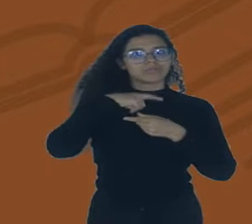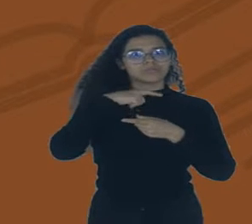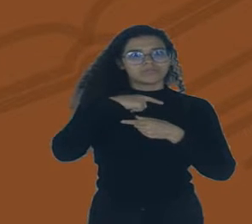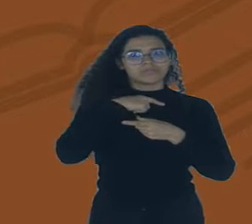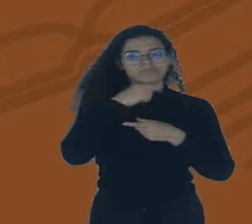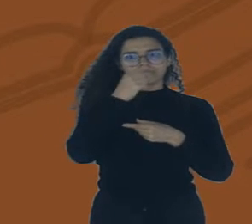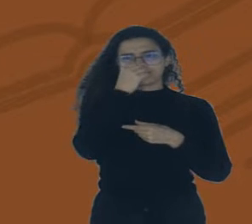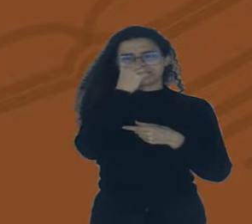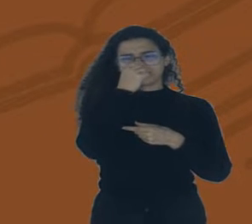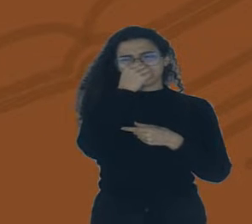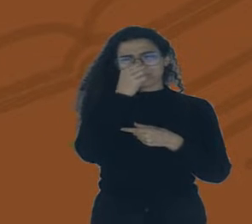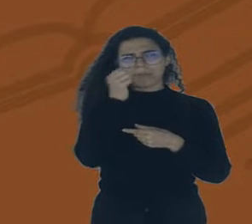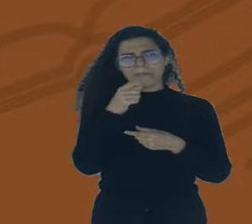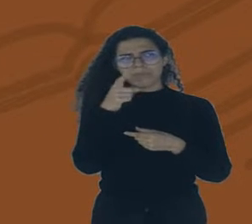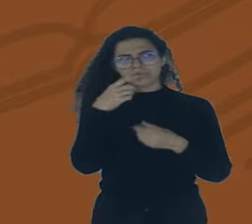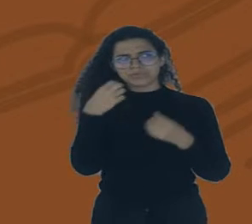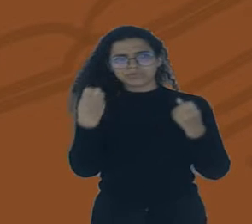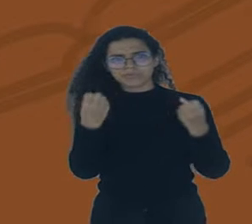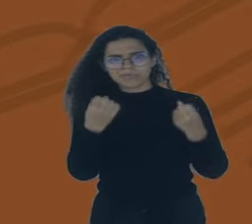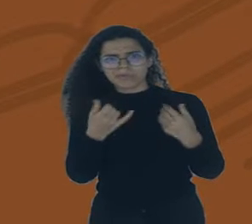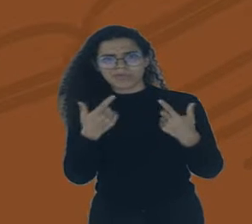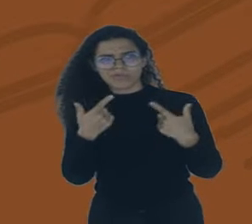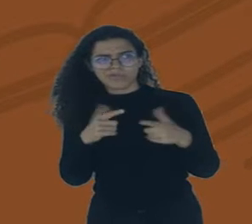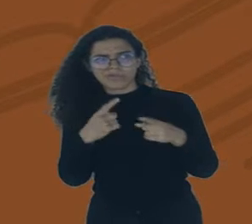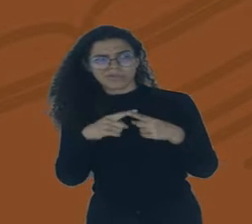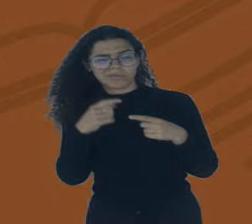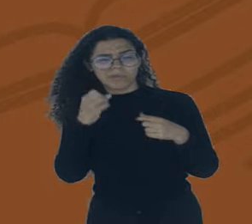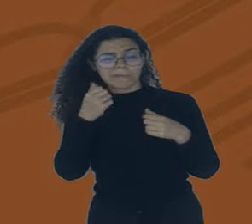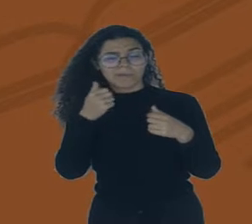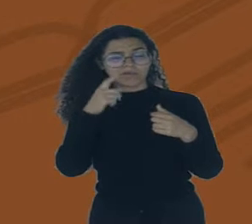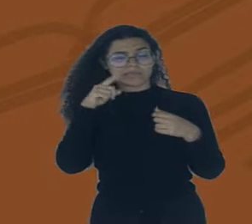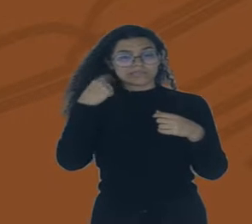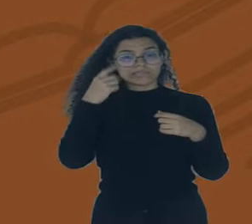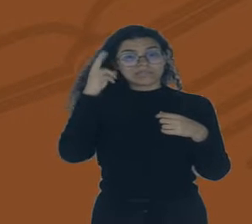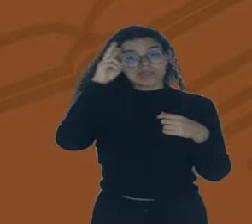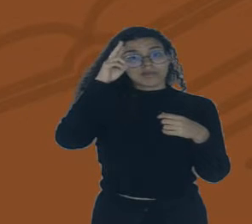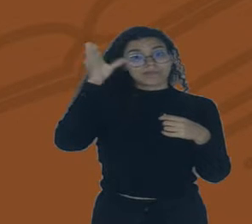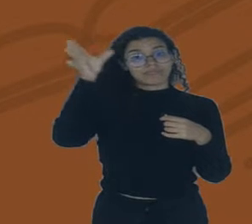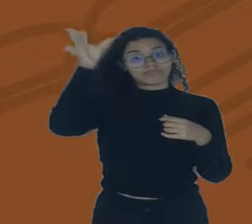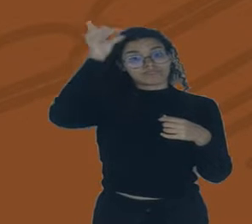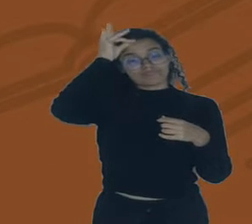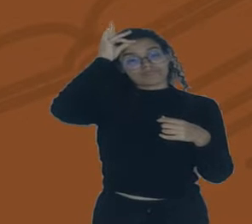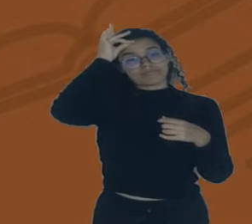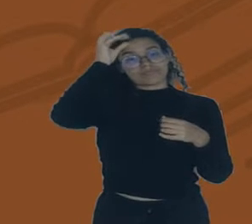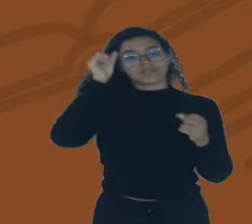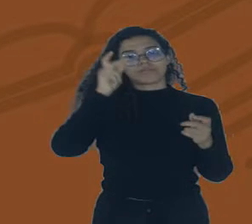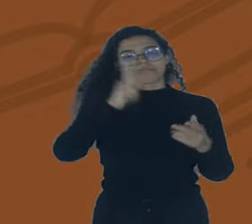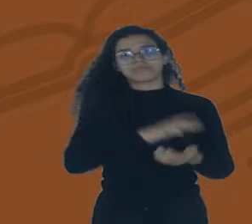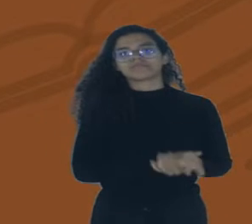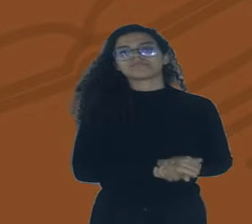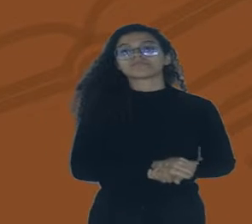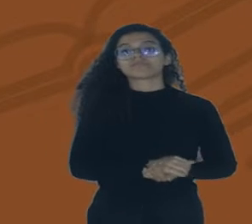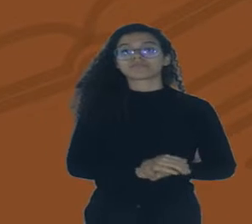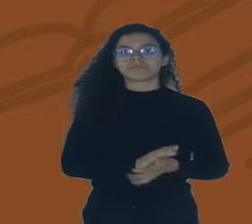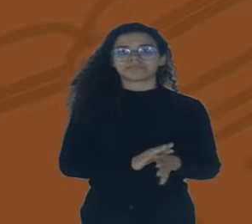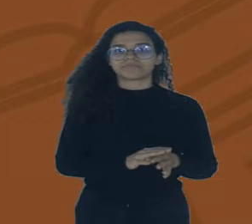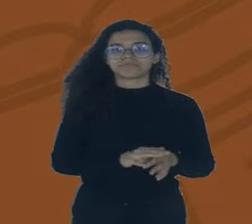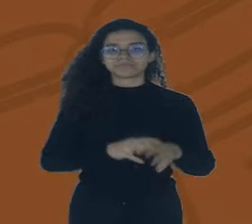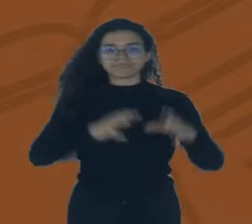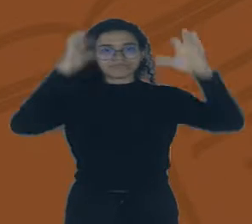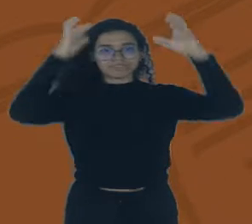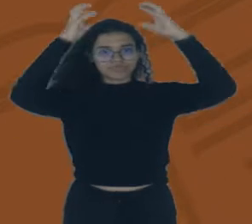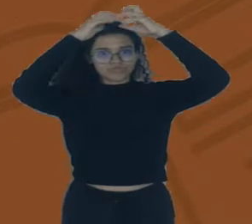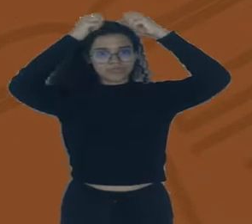Professor, repete para nós, por gentileza, para que a gente possa fixar da melhor forma possível. Repito. Então, o sistema